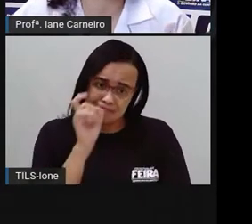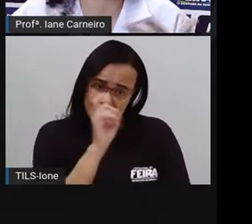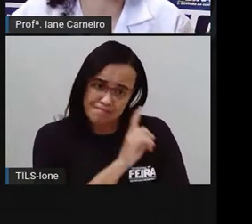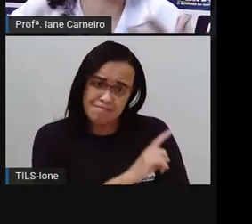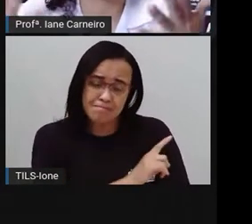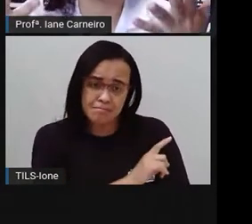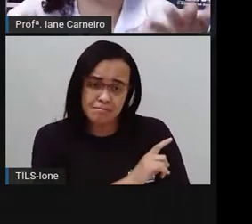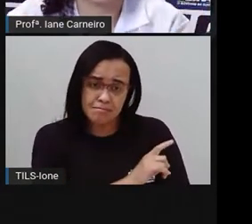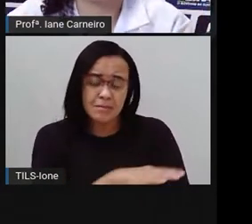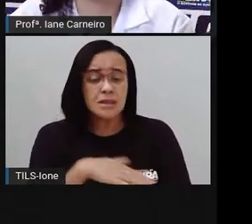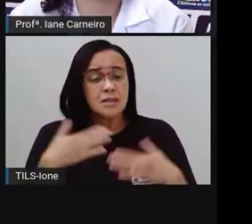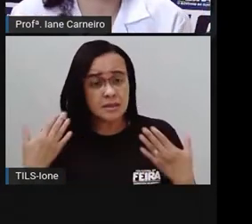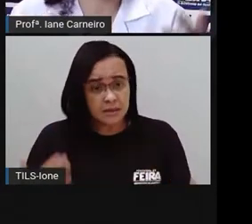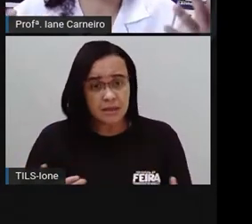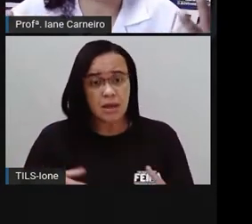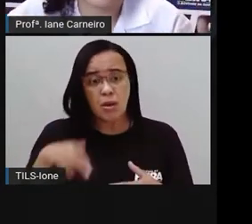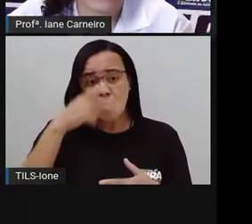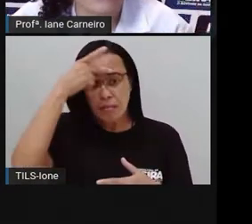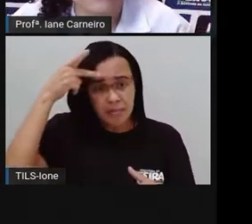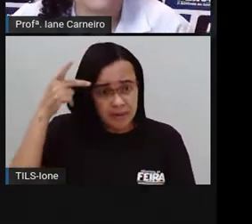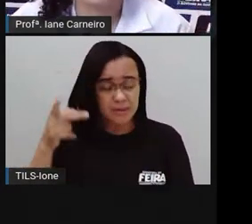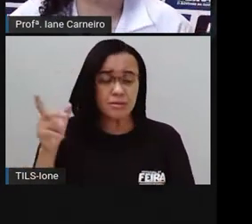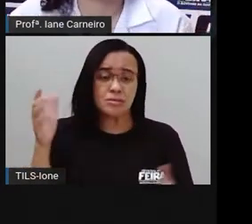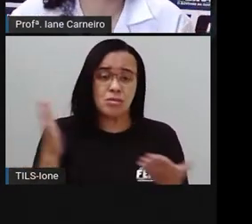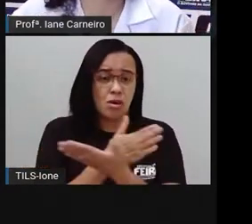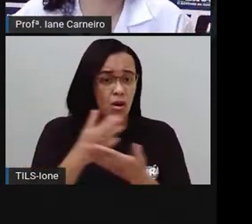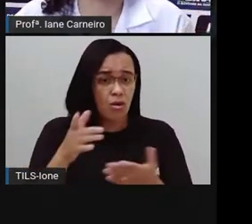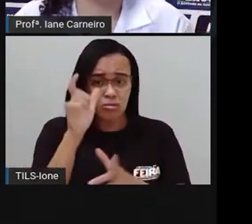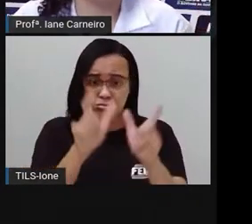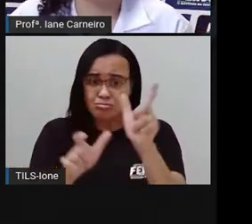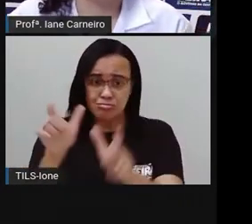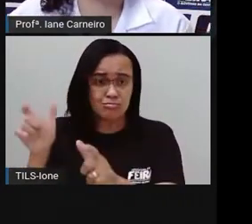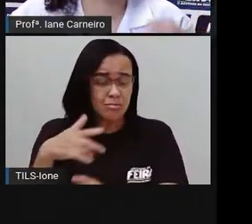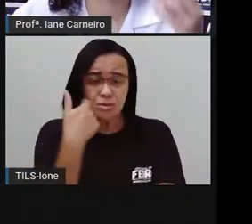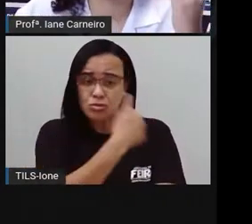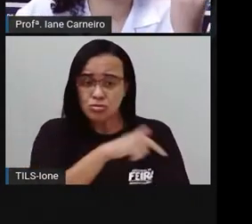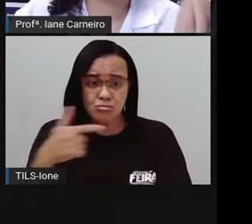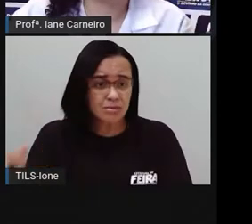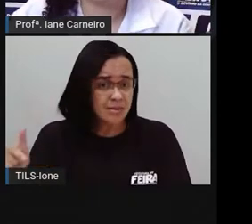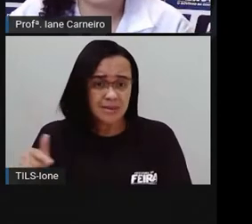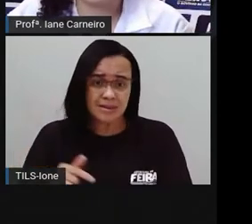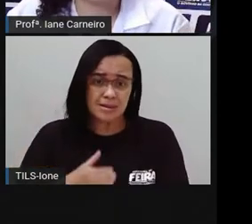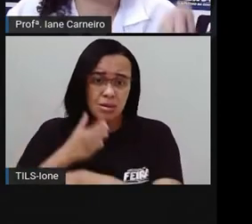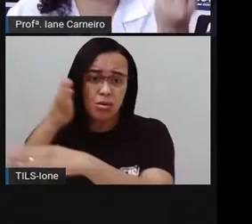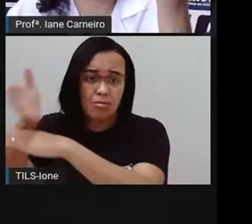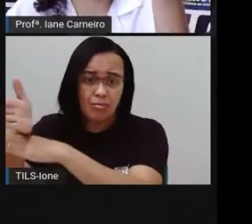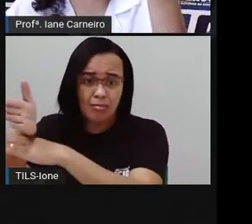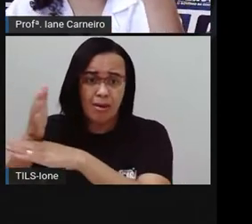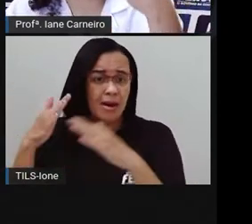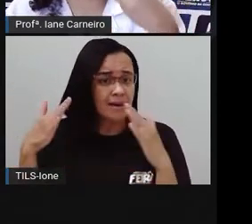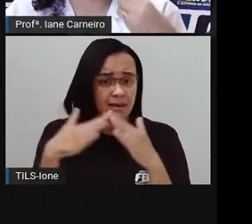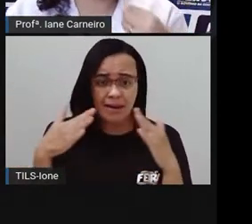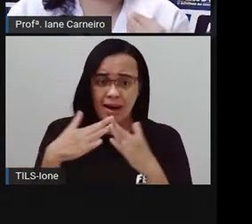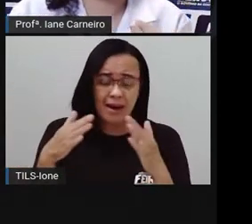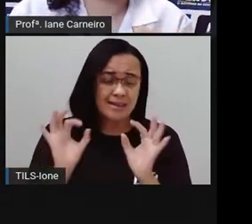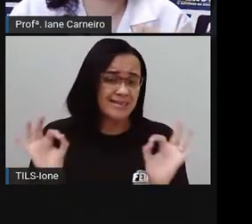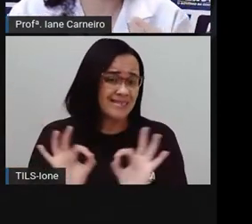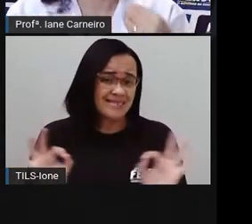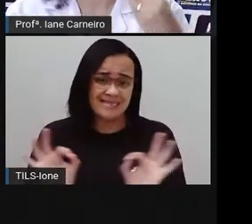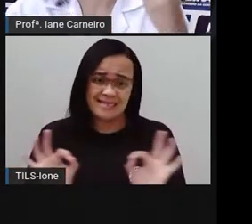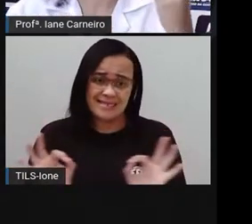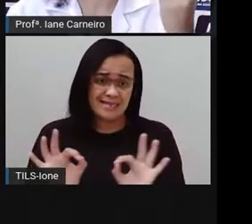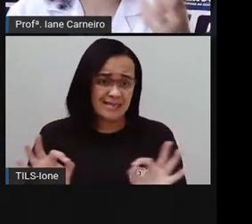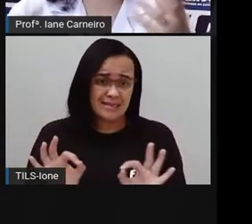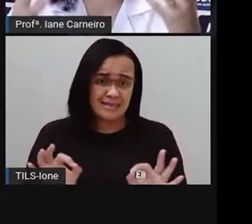têm acesso a esse direito, né, que é a casa. Né? Não tem, ó, um cantinho para quando chega no final do dia,